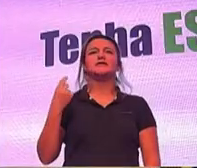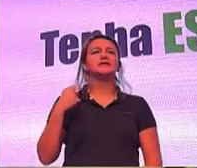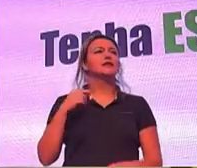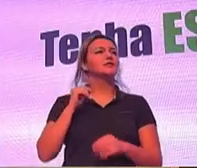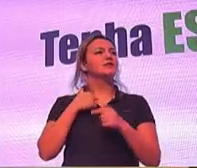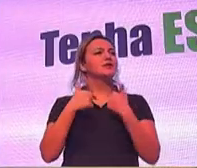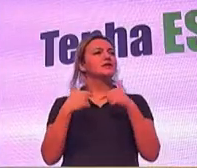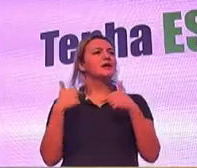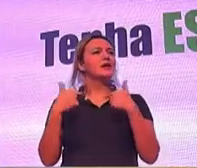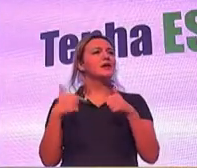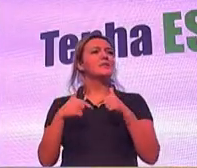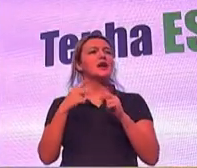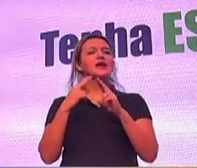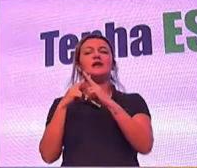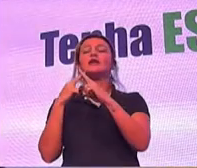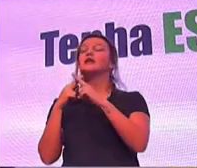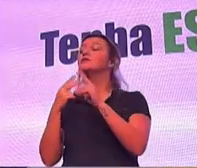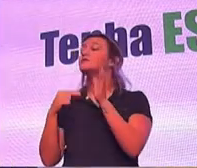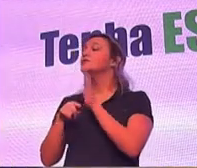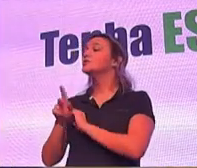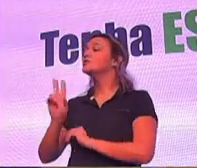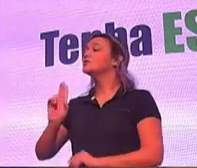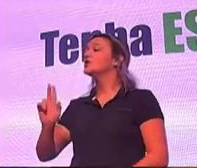Gil. Gil. O que você faz lá na Caixa, Gil?